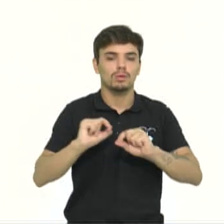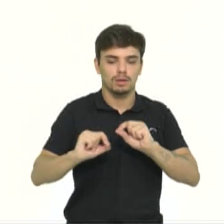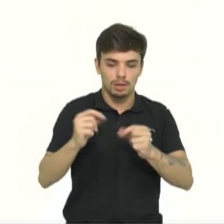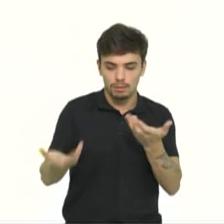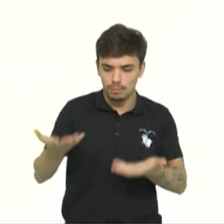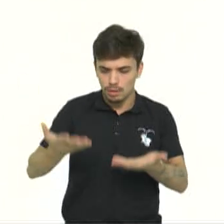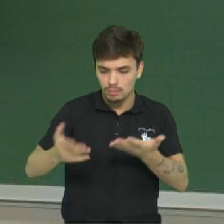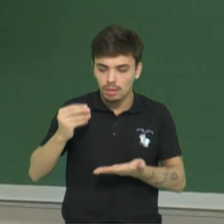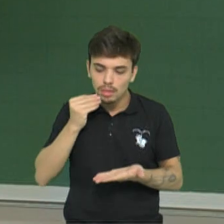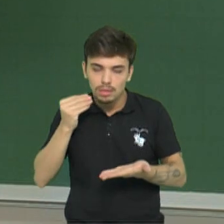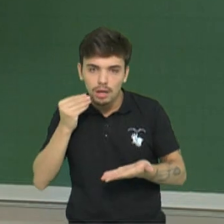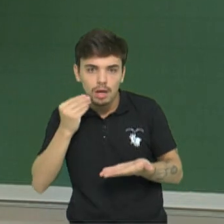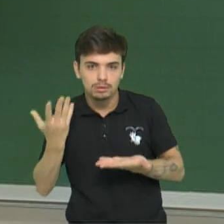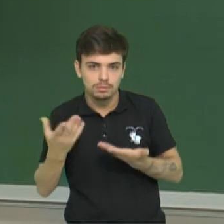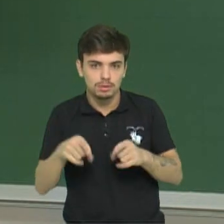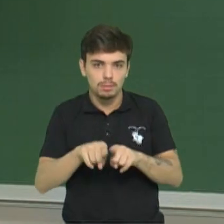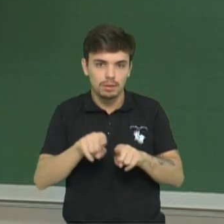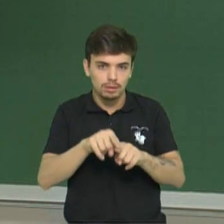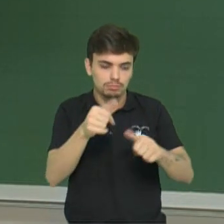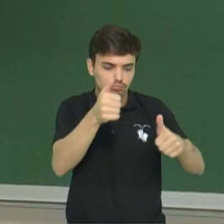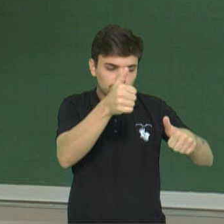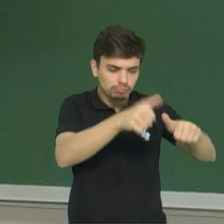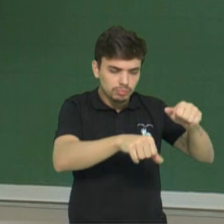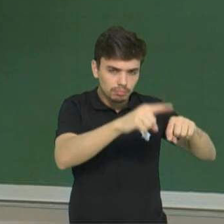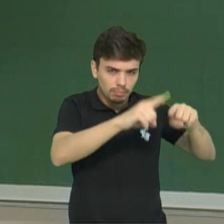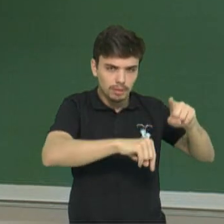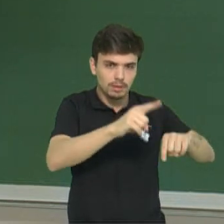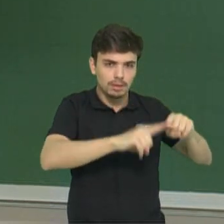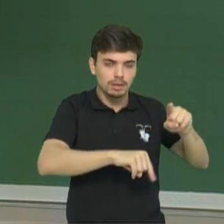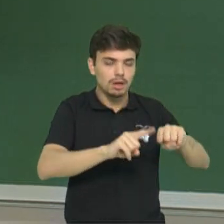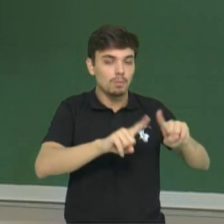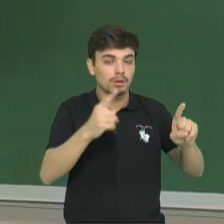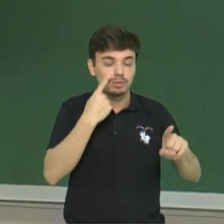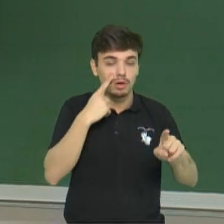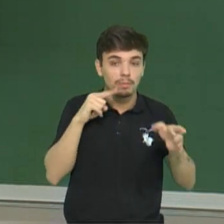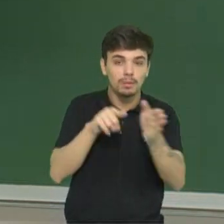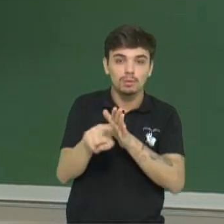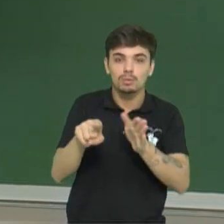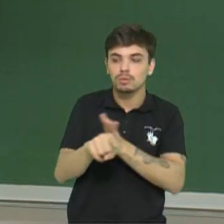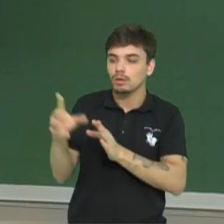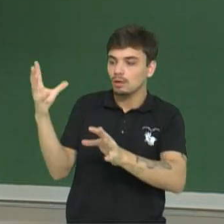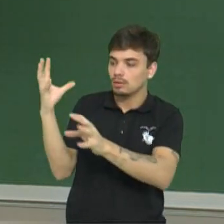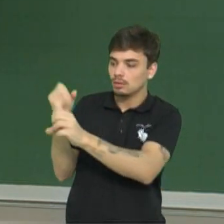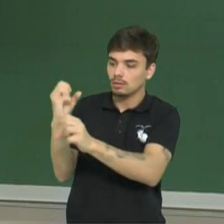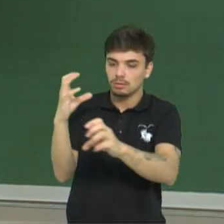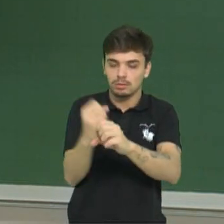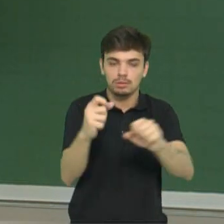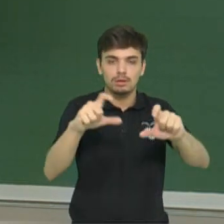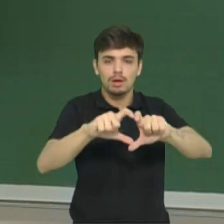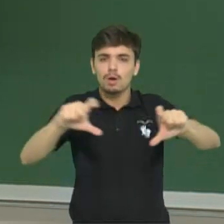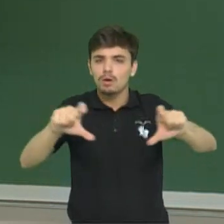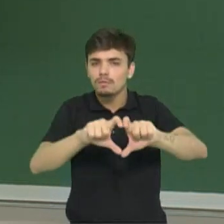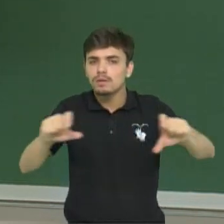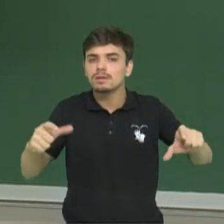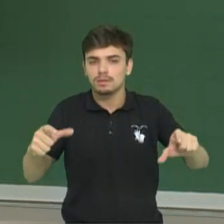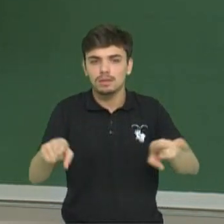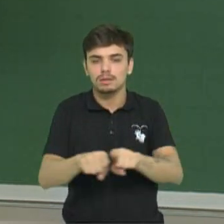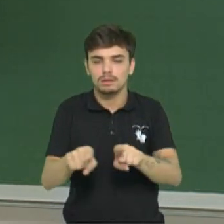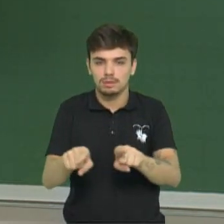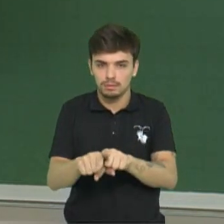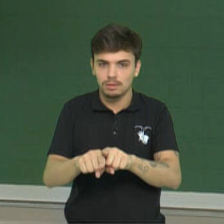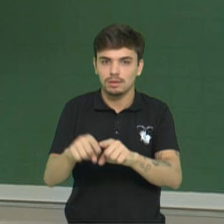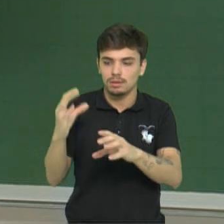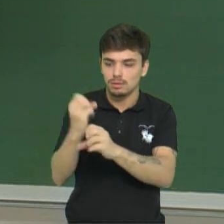por tentativa dos demais componentes e aí a pergunta era a soma dos coeficientes dos reagentes e a soma